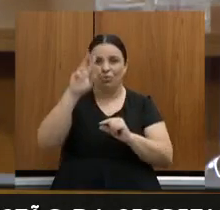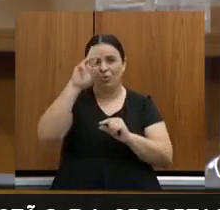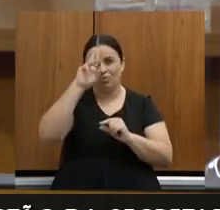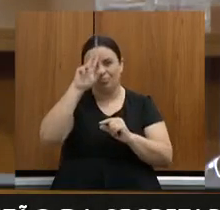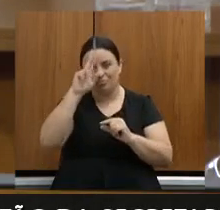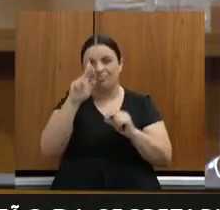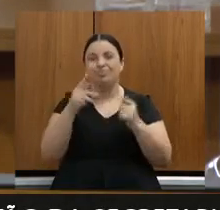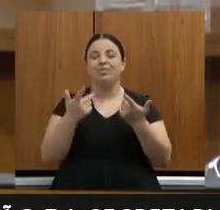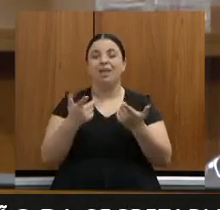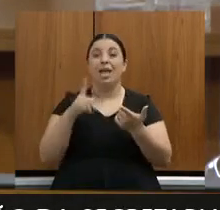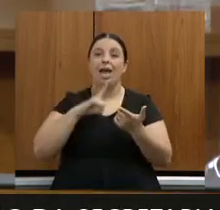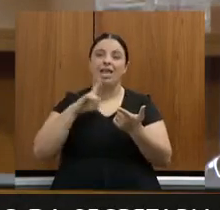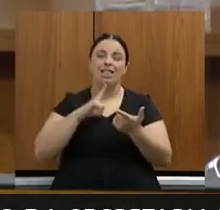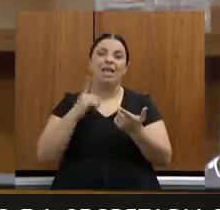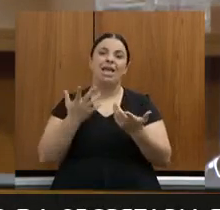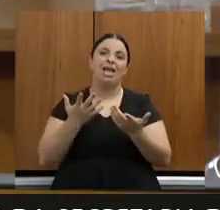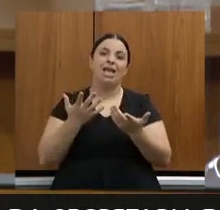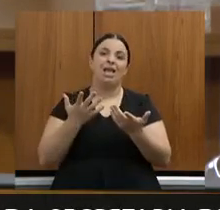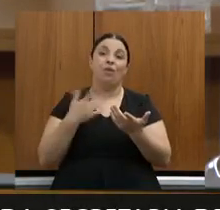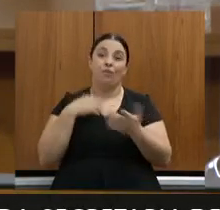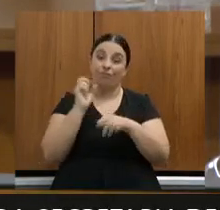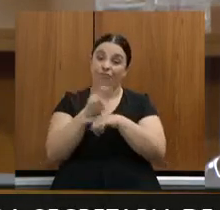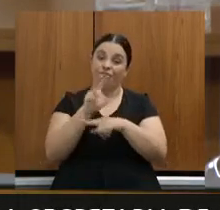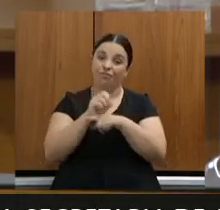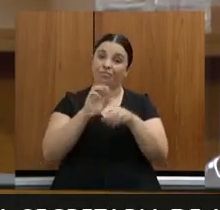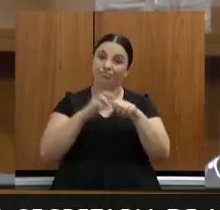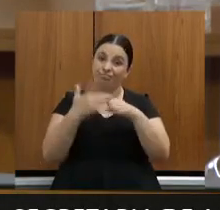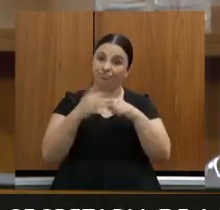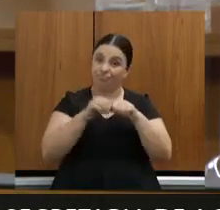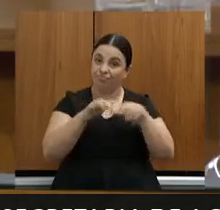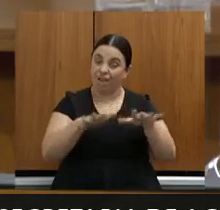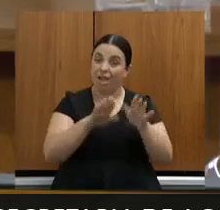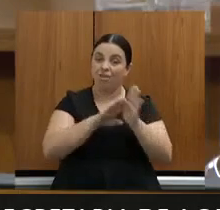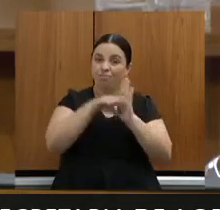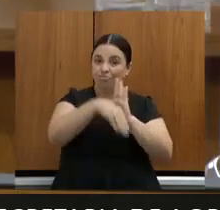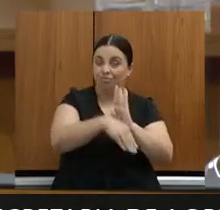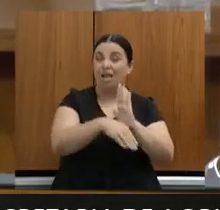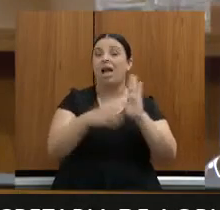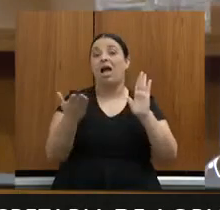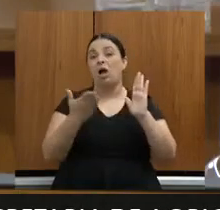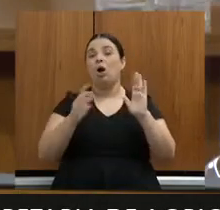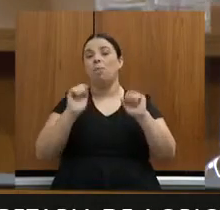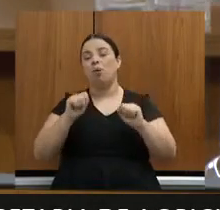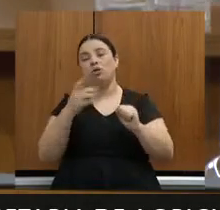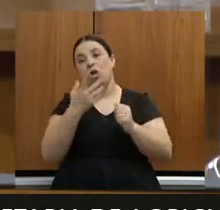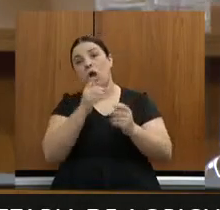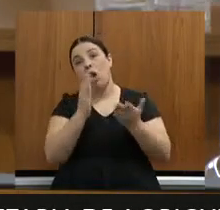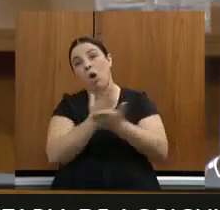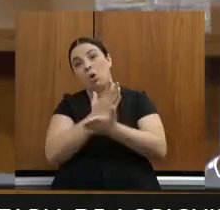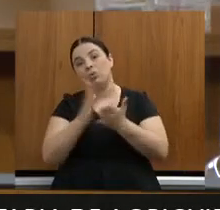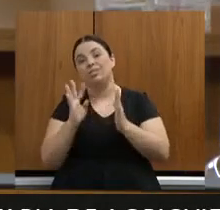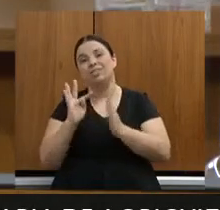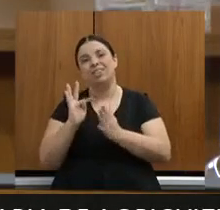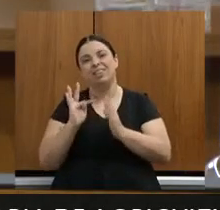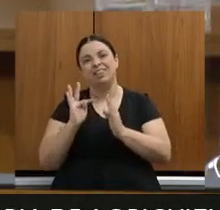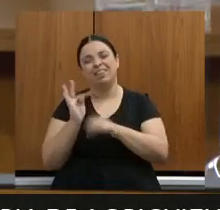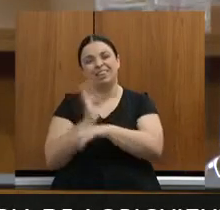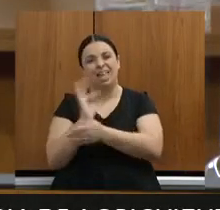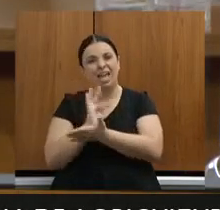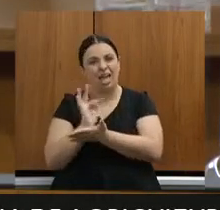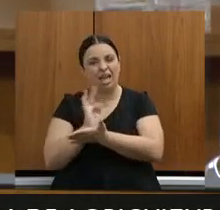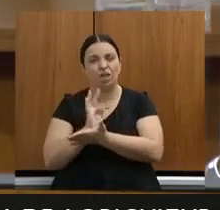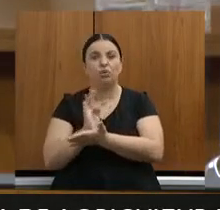agricultores no centro da EPAMIG isso também ajuda muito nesse aprendizado Então são